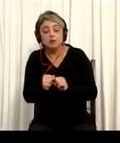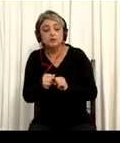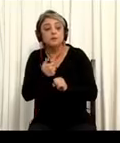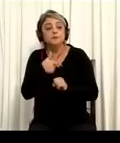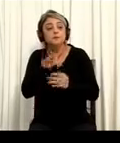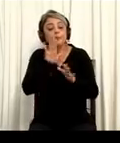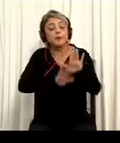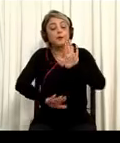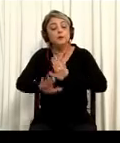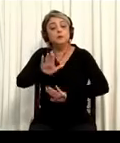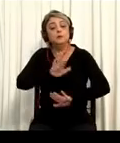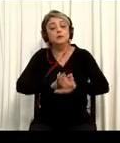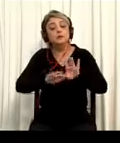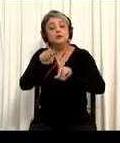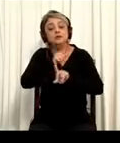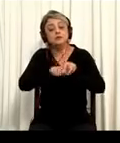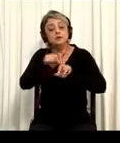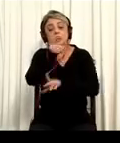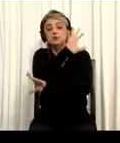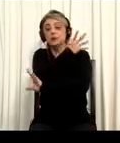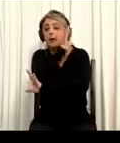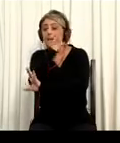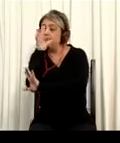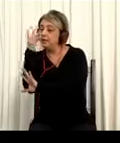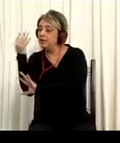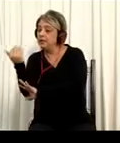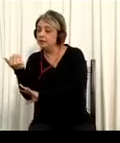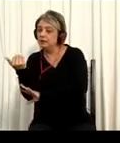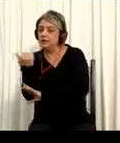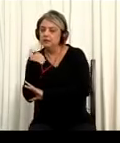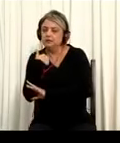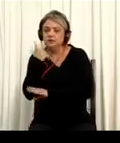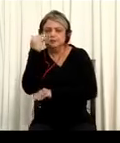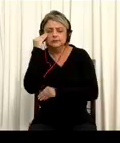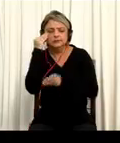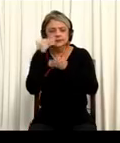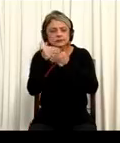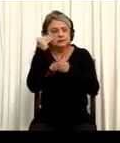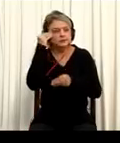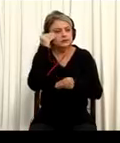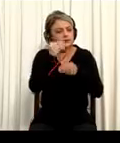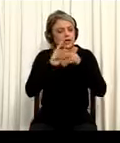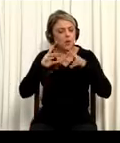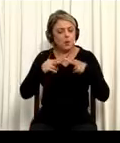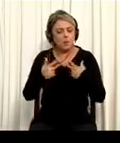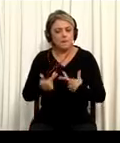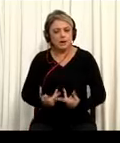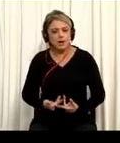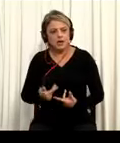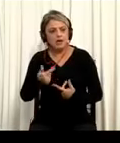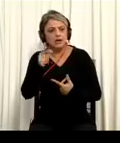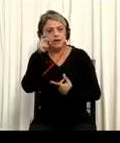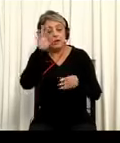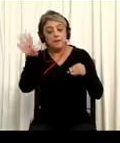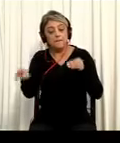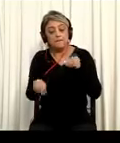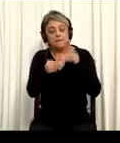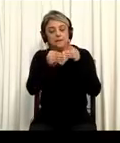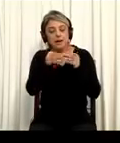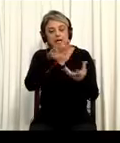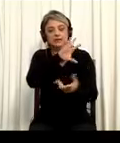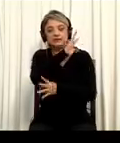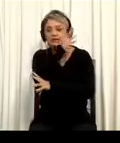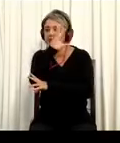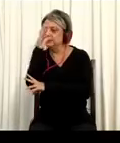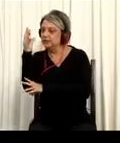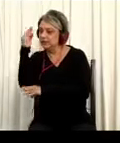um cuidado socioambiental, nos entendendo como humanos, partes da natureza, entendendo